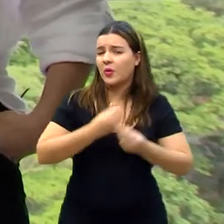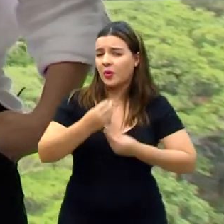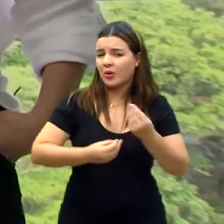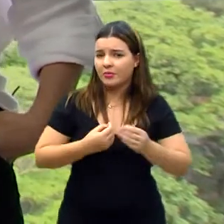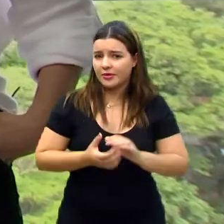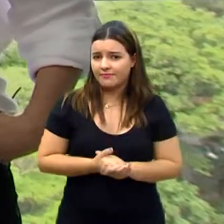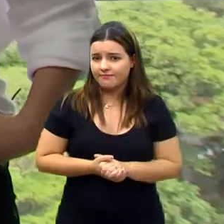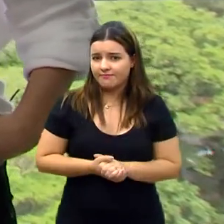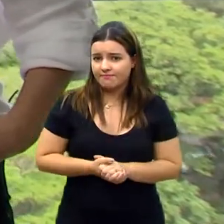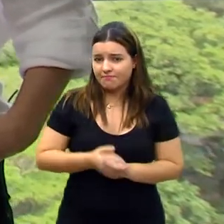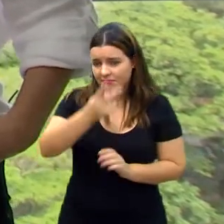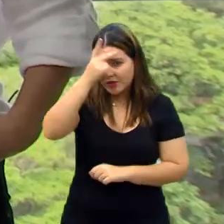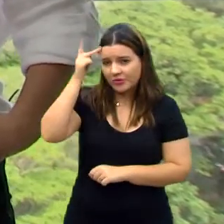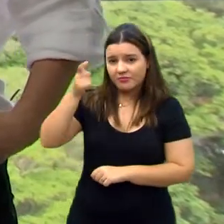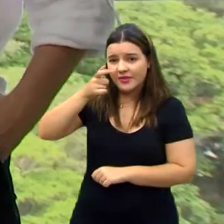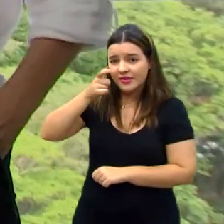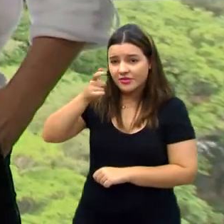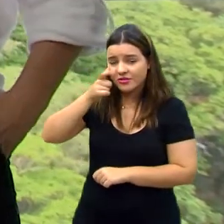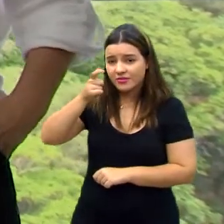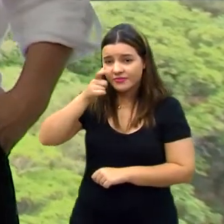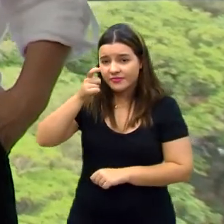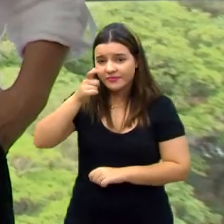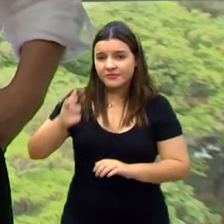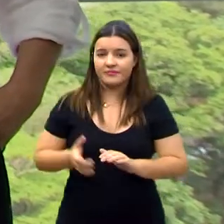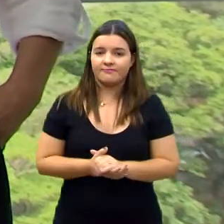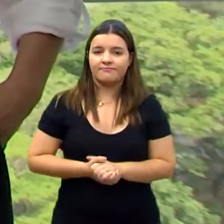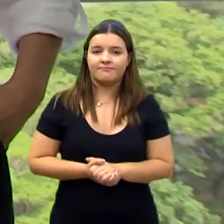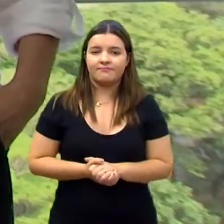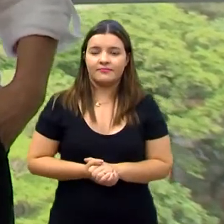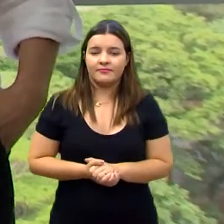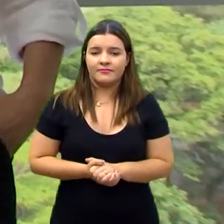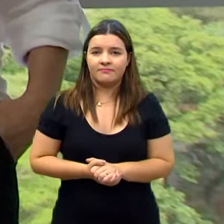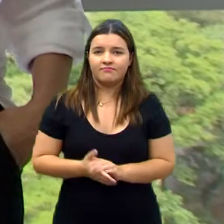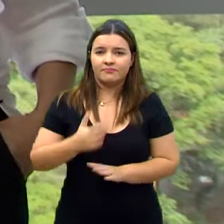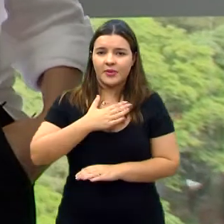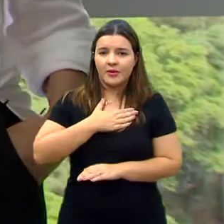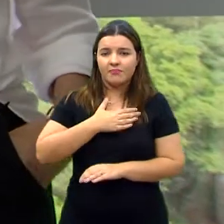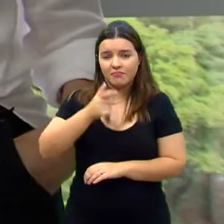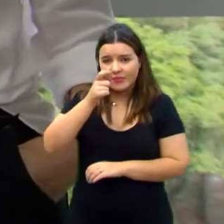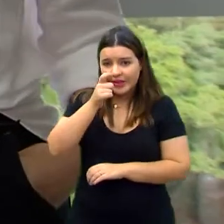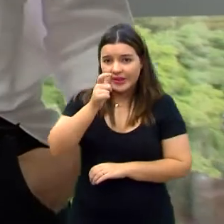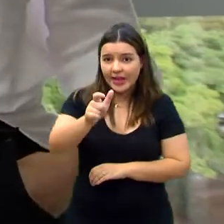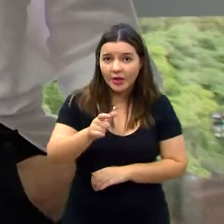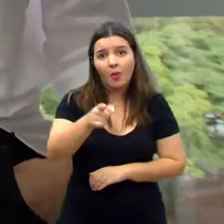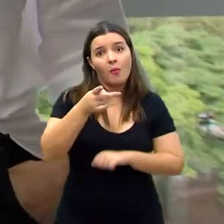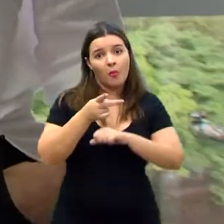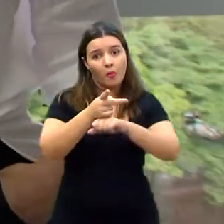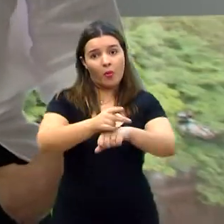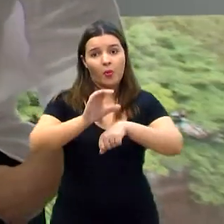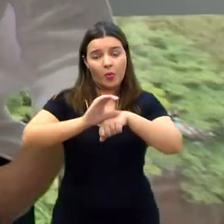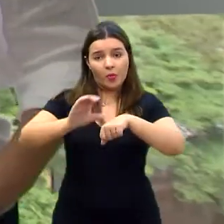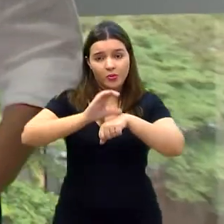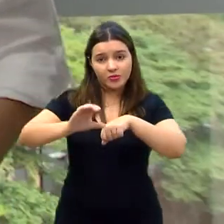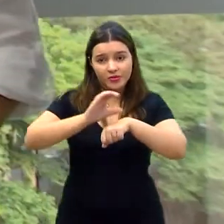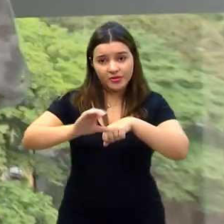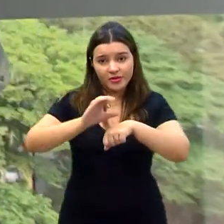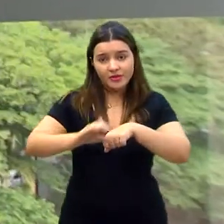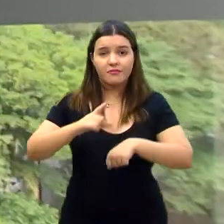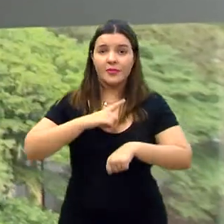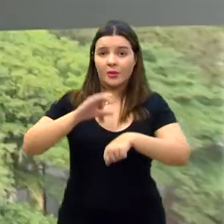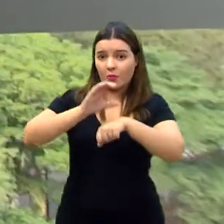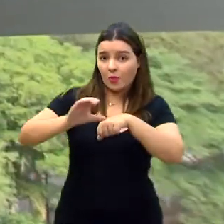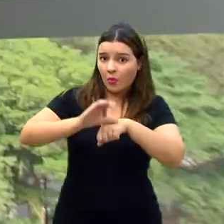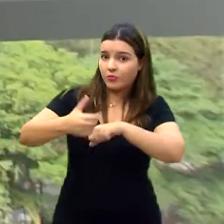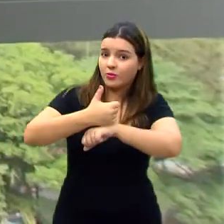para quem está assistindo ah ah eu acho interessante procurar um curso hoje tem cursos